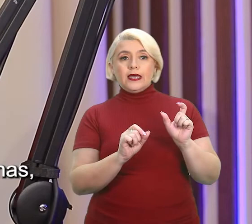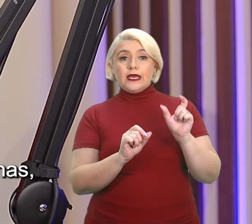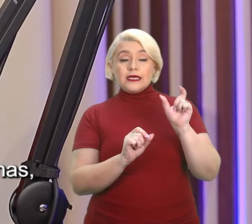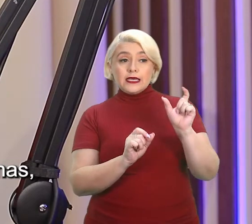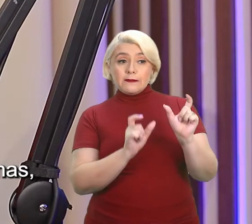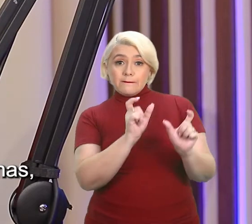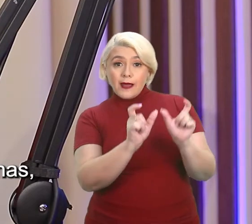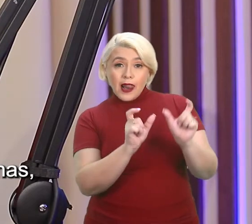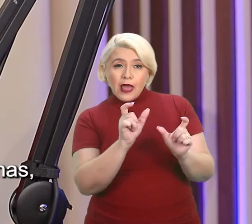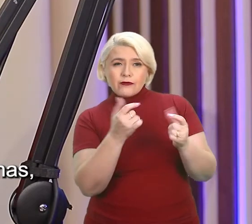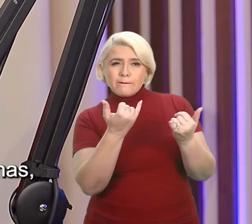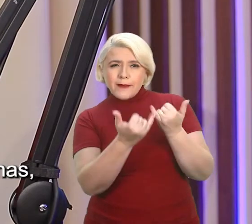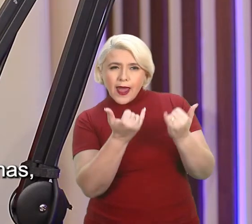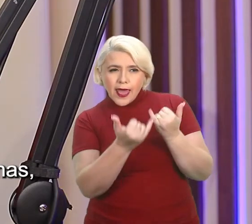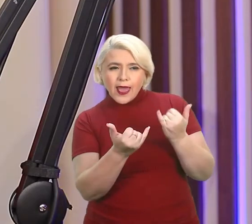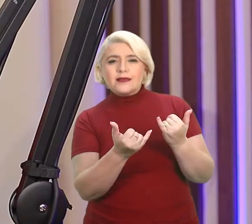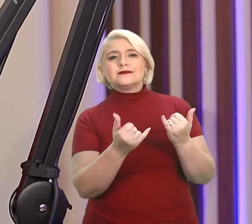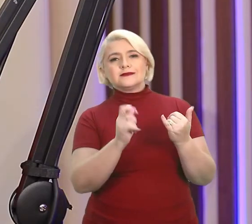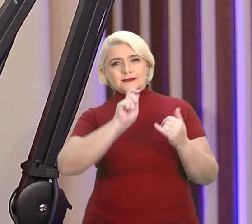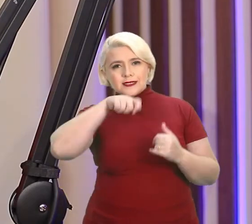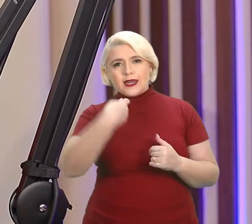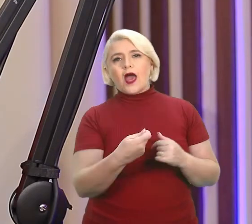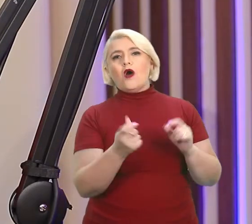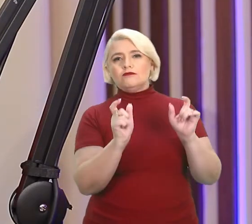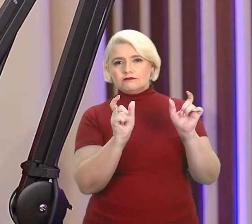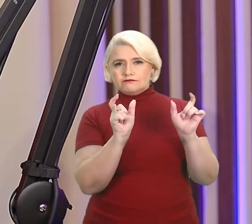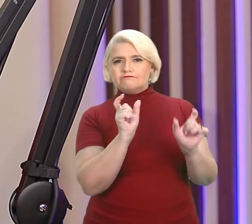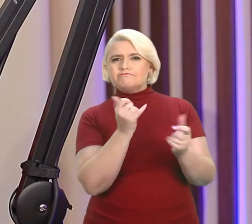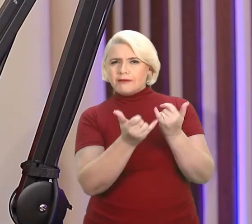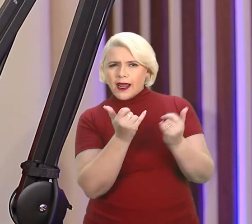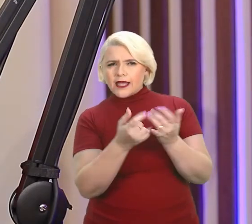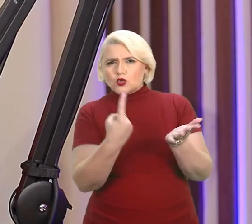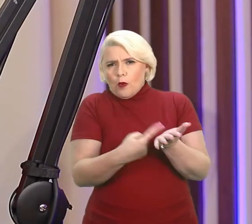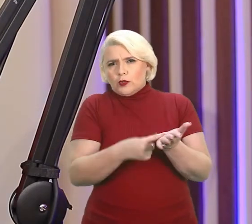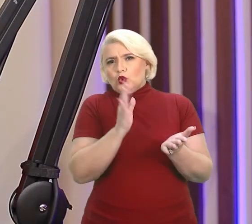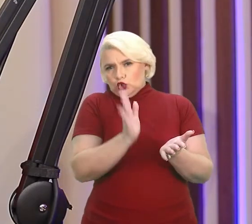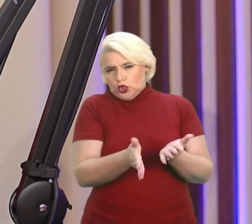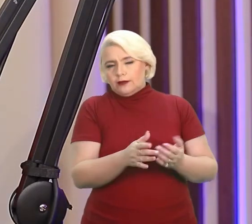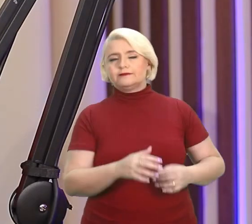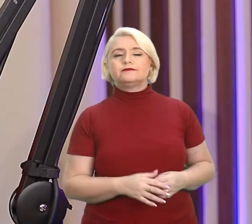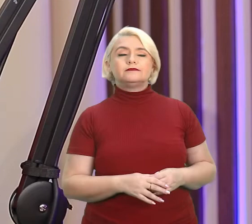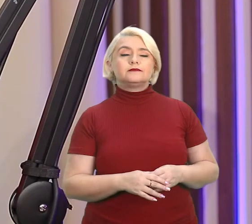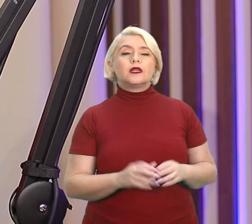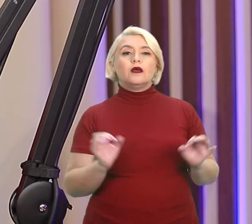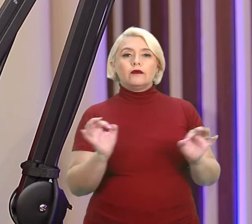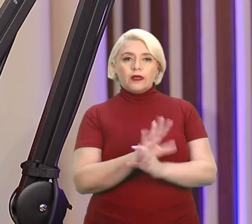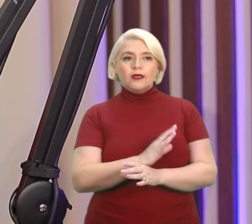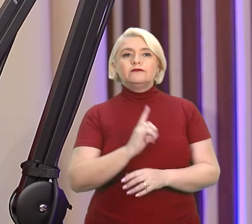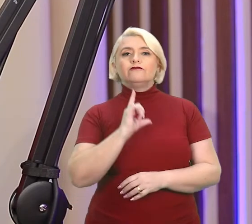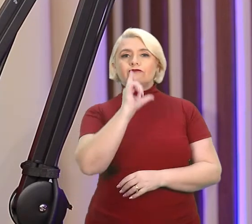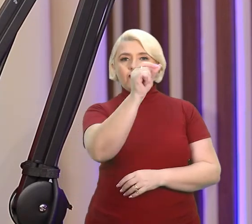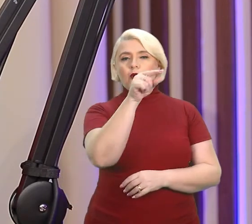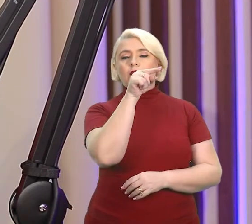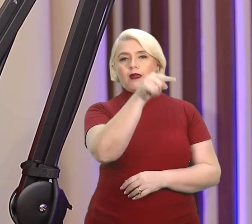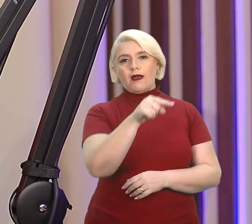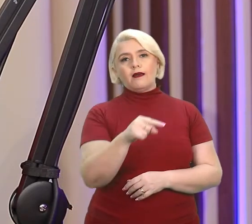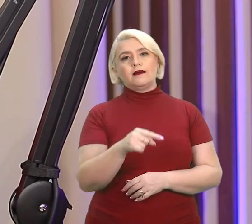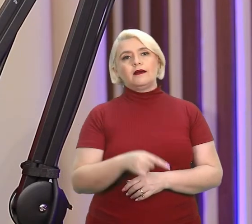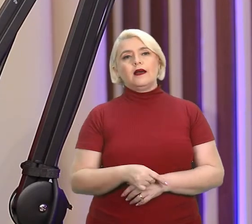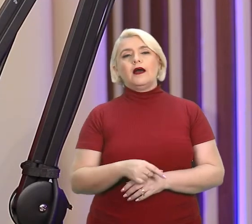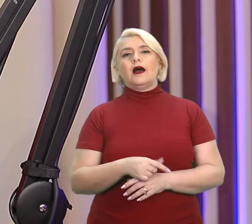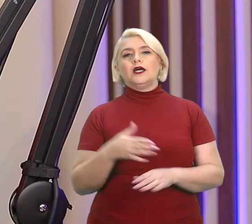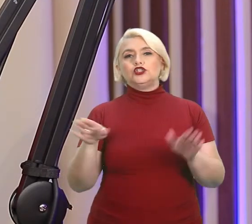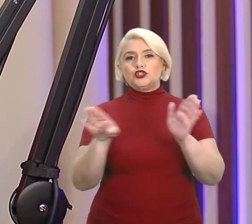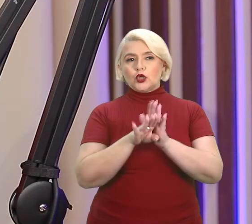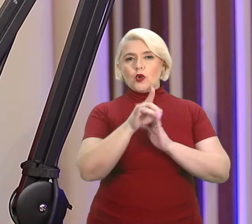as mesmas, mais ou menos o mesmo sentido, a gente usa os sinais que a gente combinou aqui. E aí fomos para lá, chegamos com toda